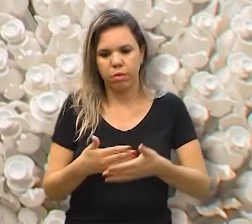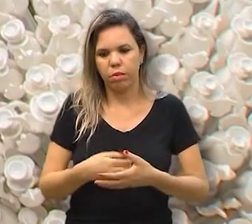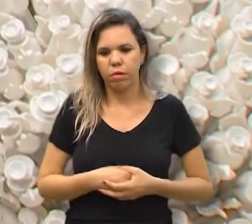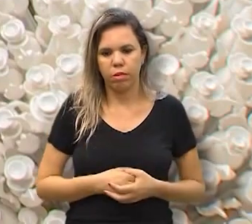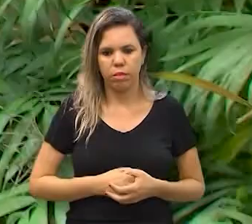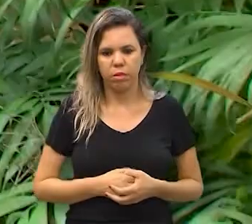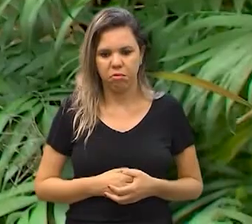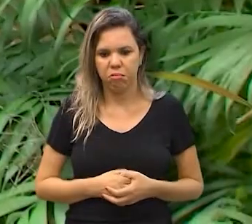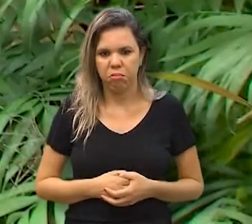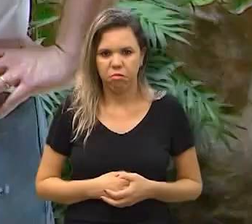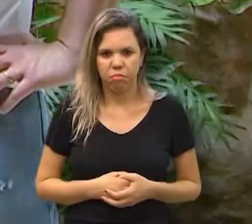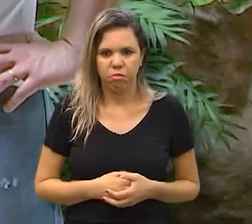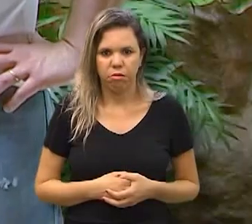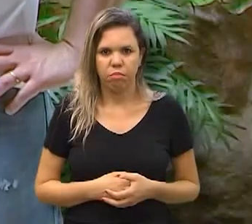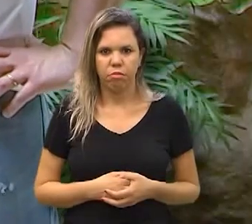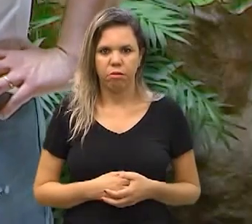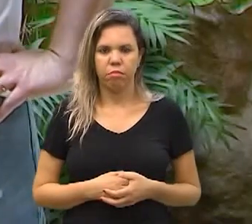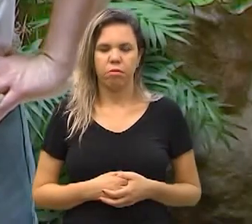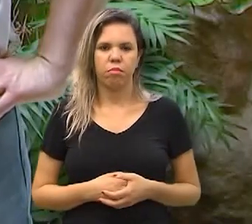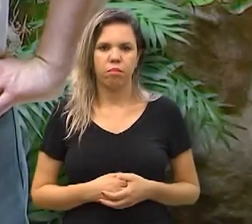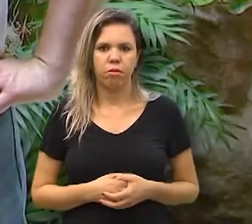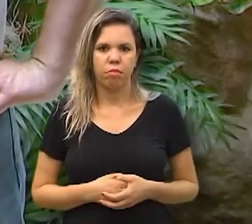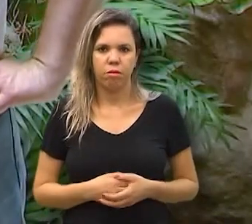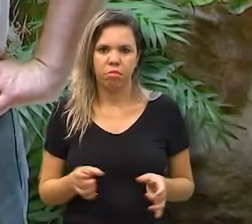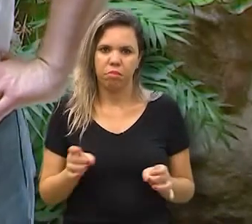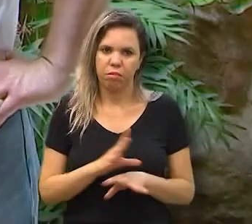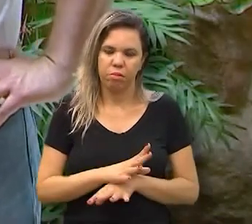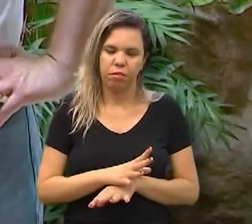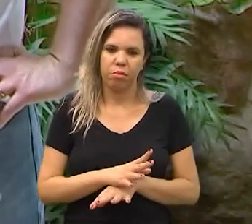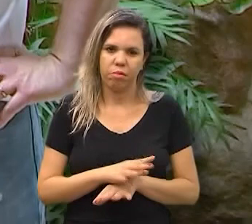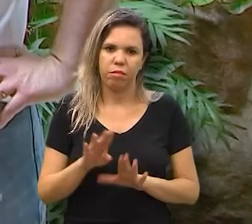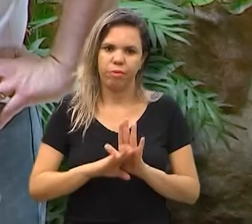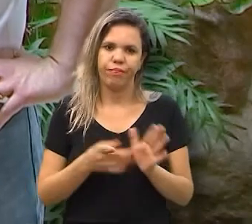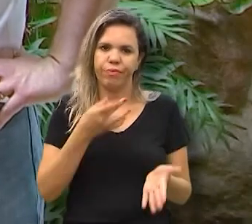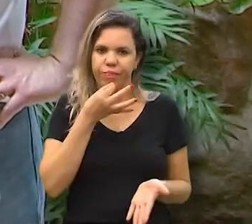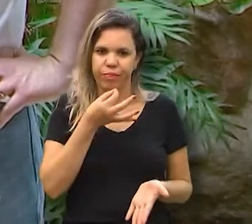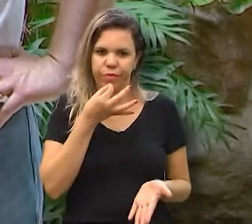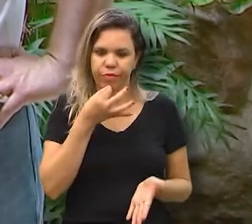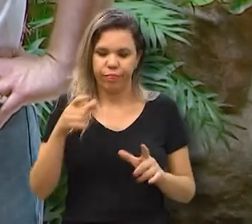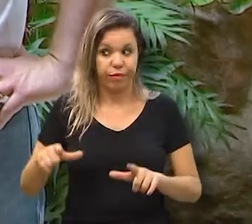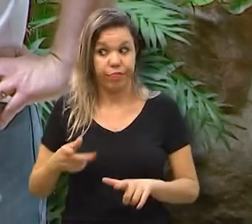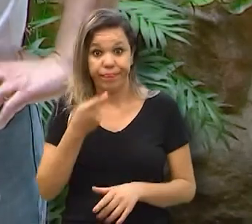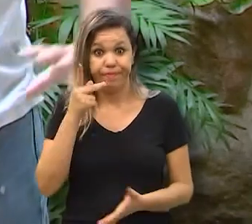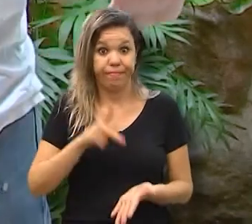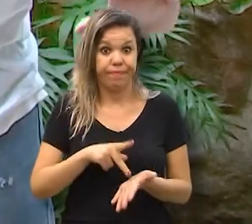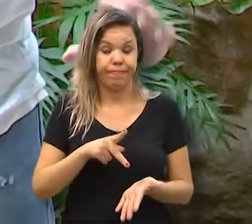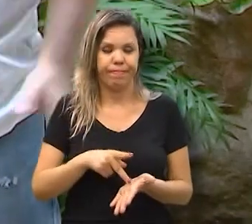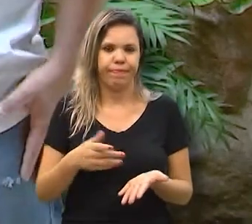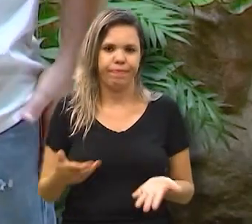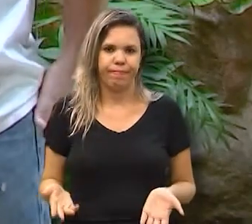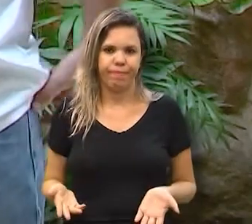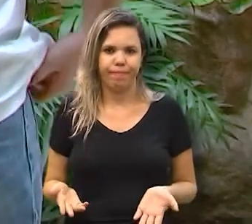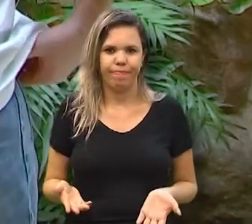passo aí do Vila Paraíso. Sensacional. Gente, bom, eu não posso terminar o programa sem falar o que eu achei do prato. E eu vou falar a verdade. Por